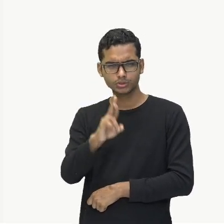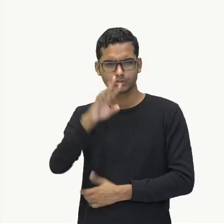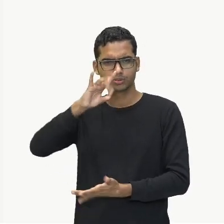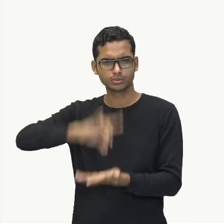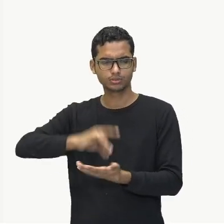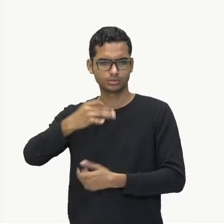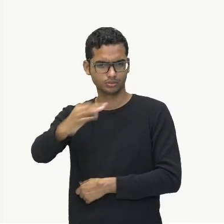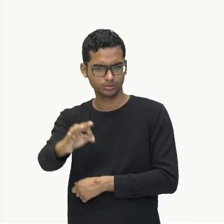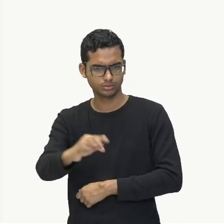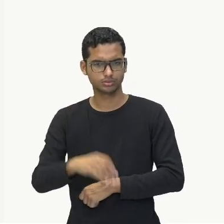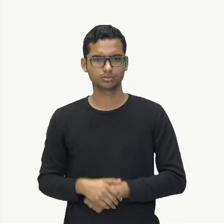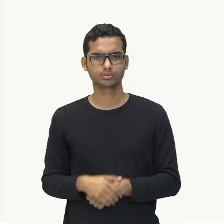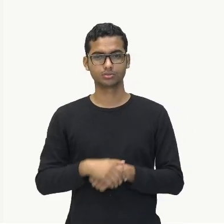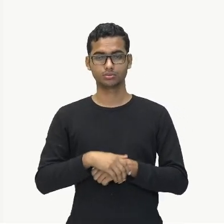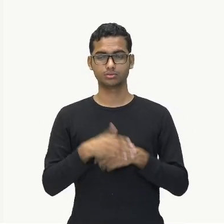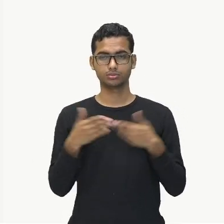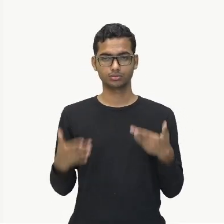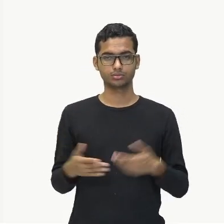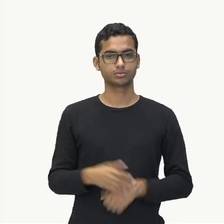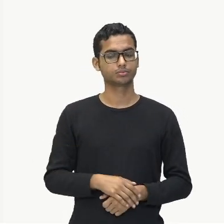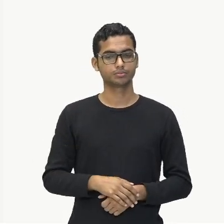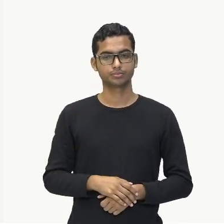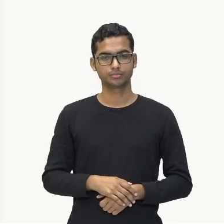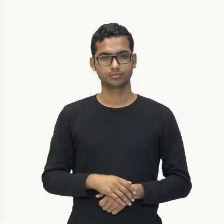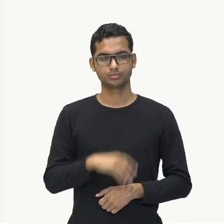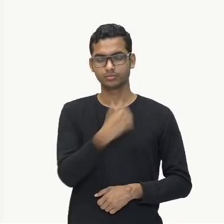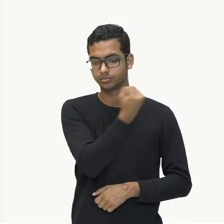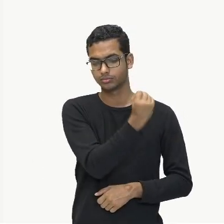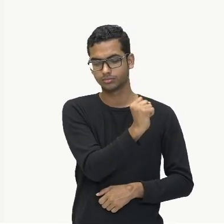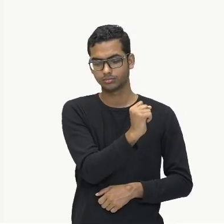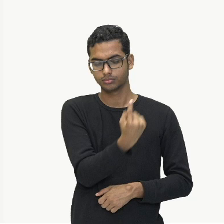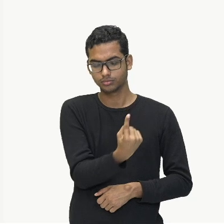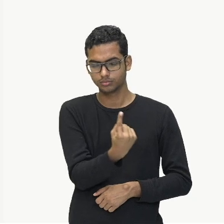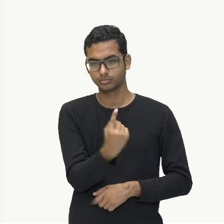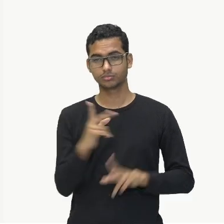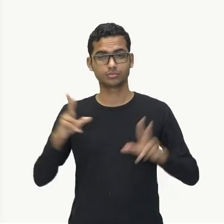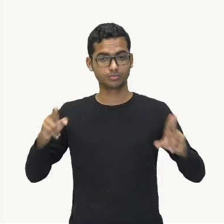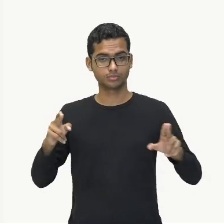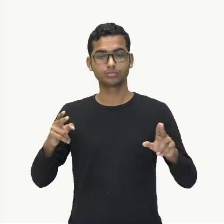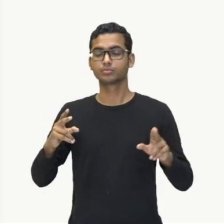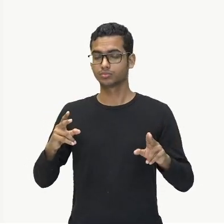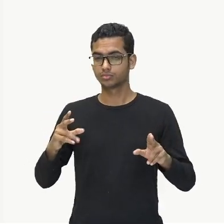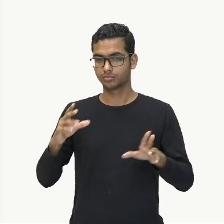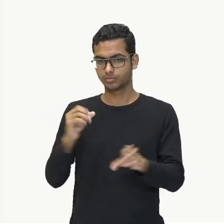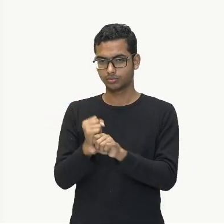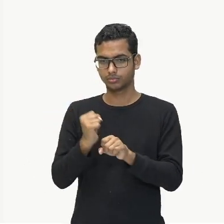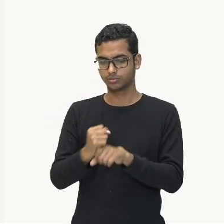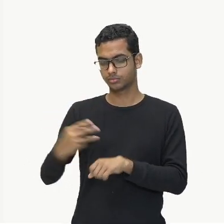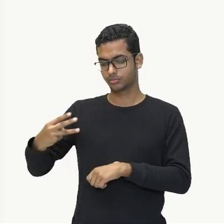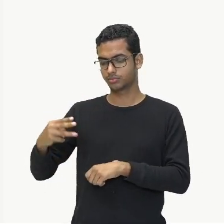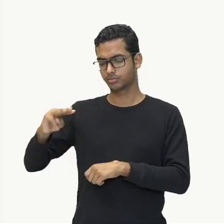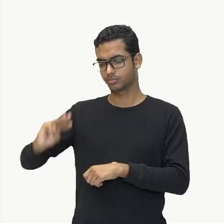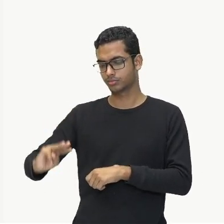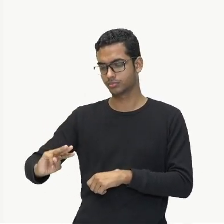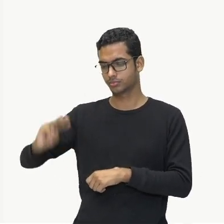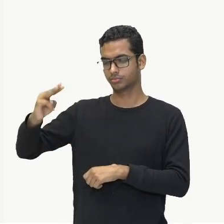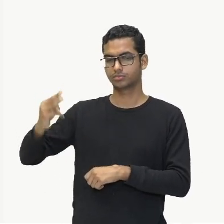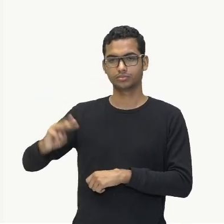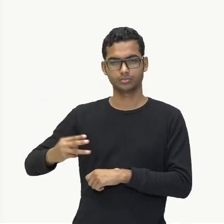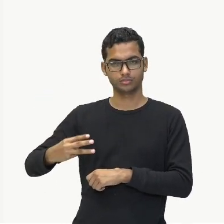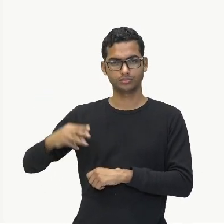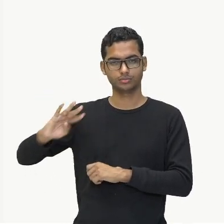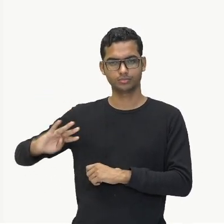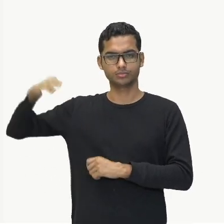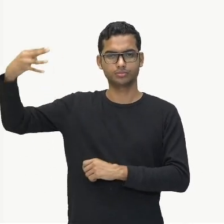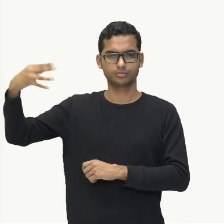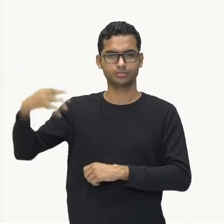a mesma coisa que 3 elevado a 4. Tudo bem? Ó, 3 vezes 3, 9. 3